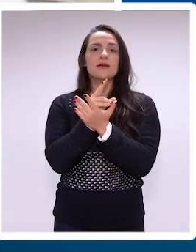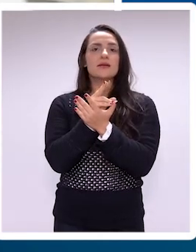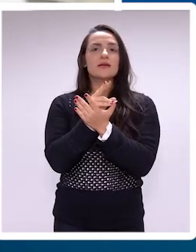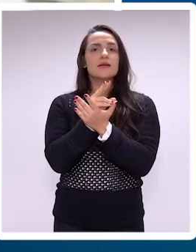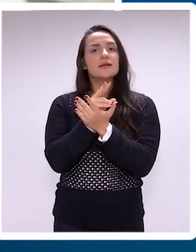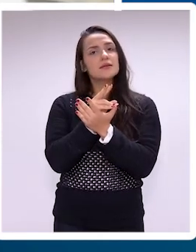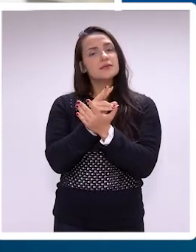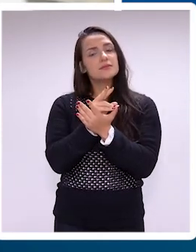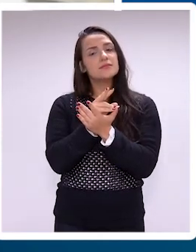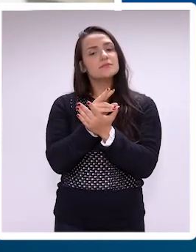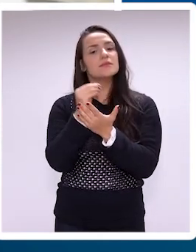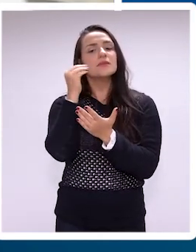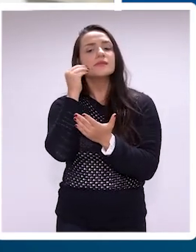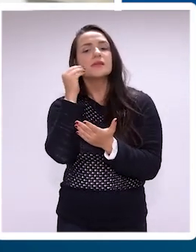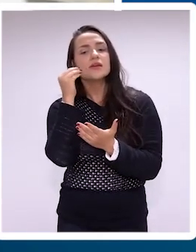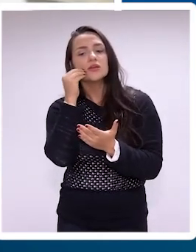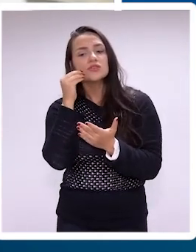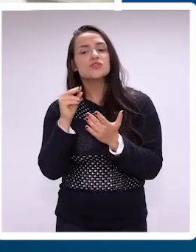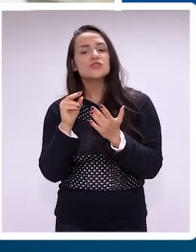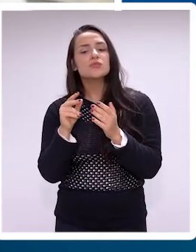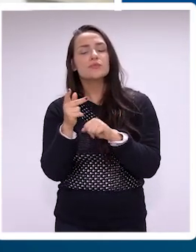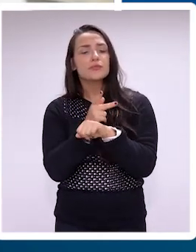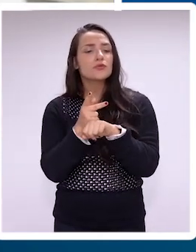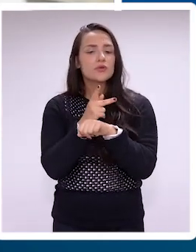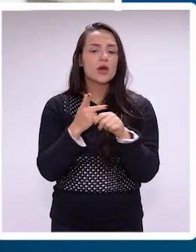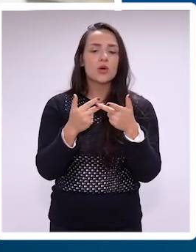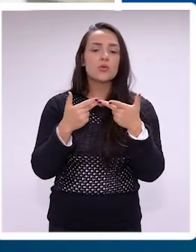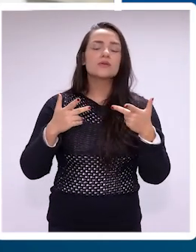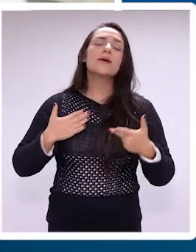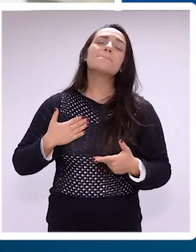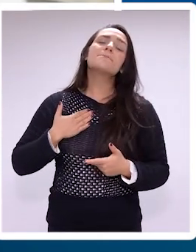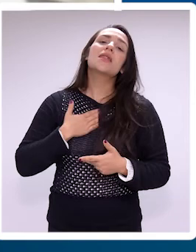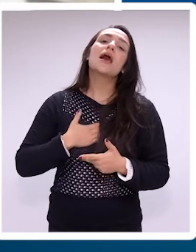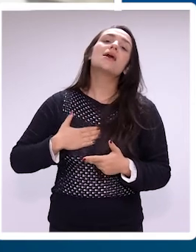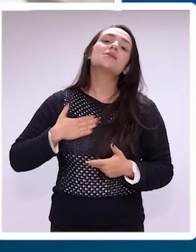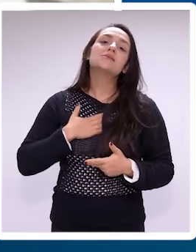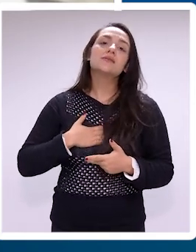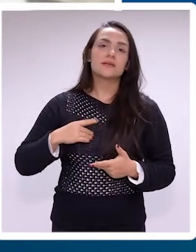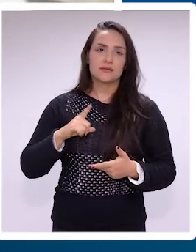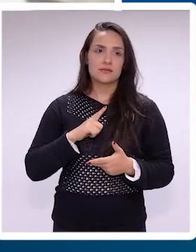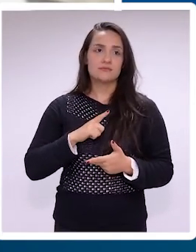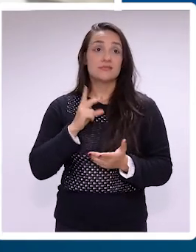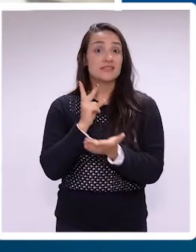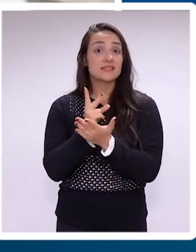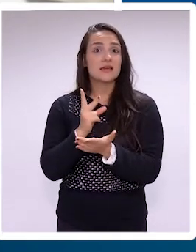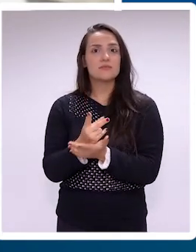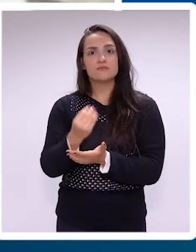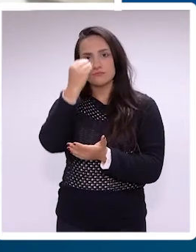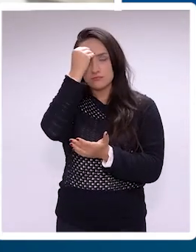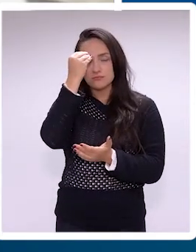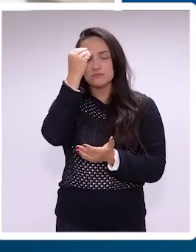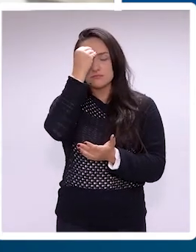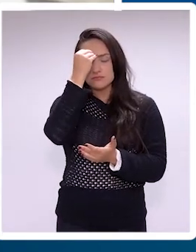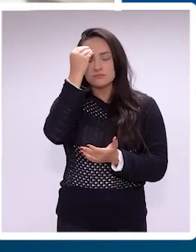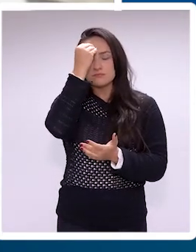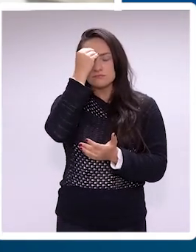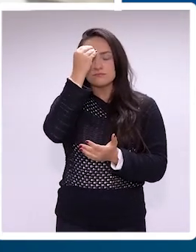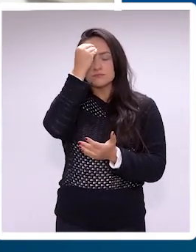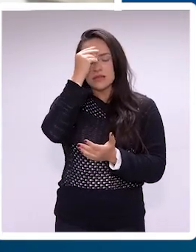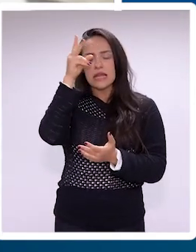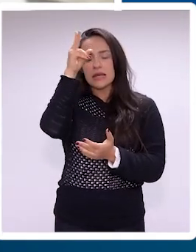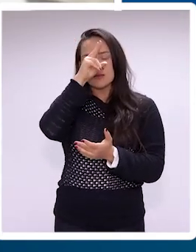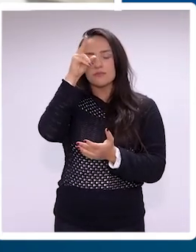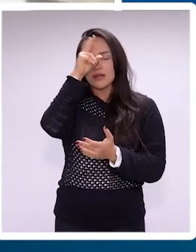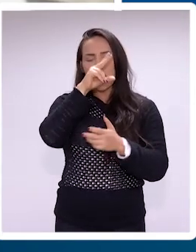saber, lembrar que essa pandemia, apesar de ruim, de tudo mais, não vai